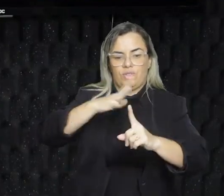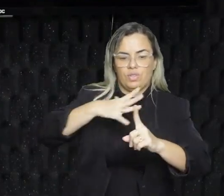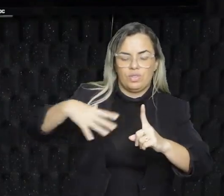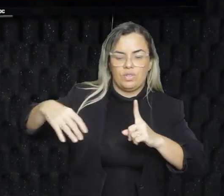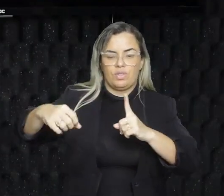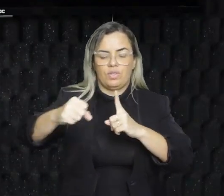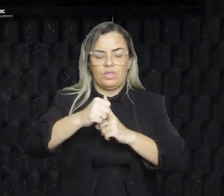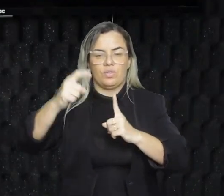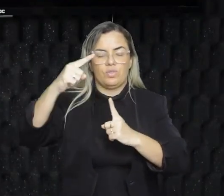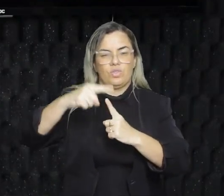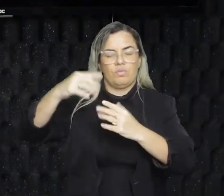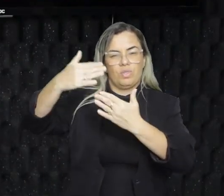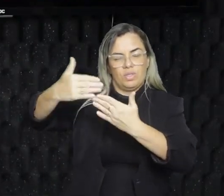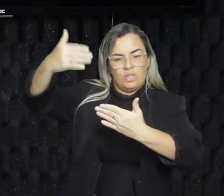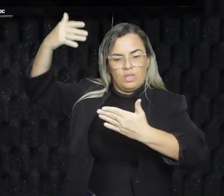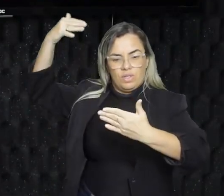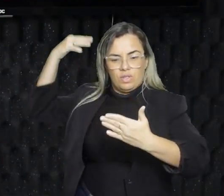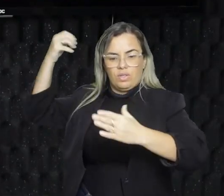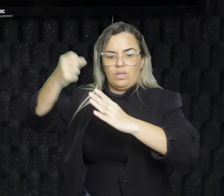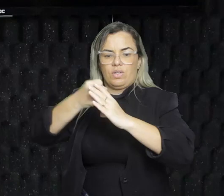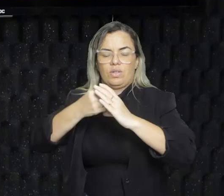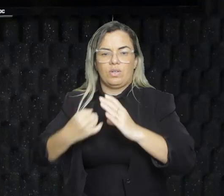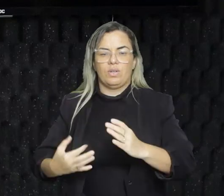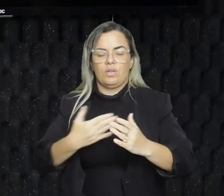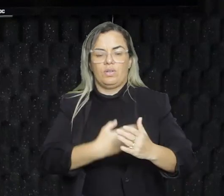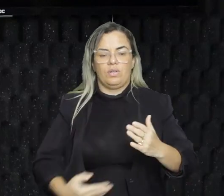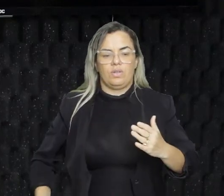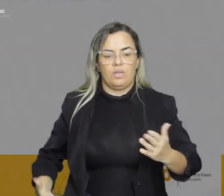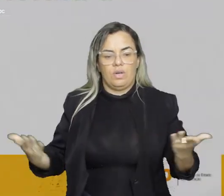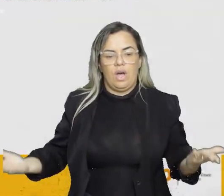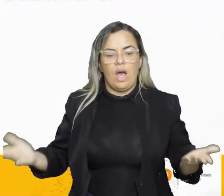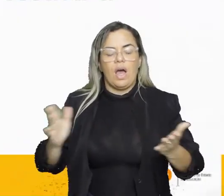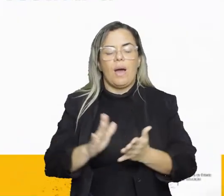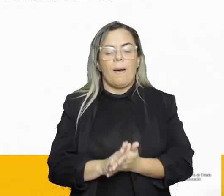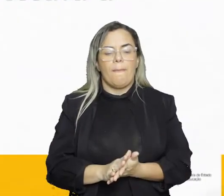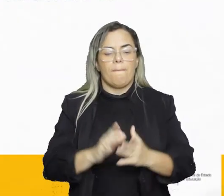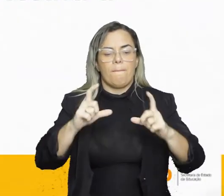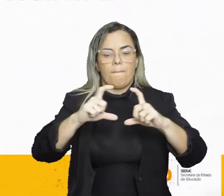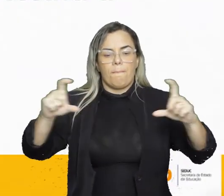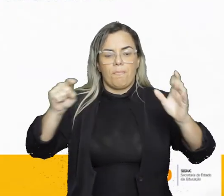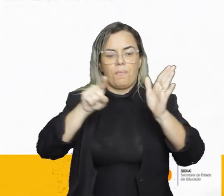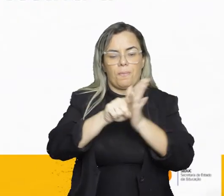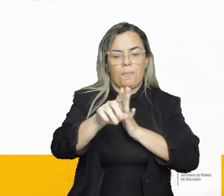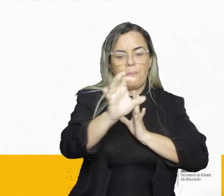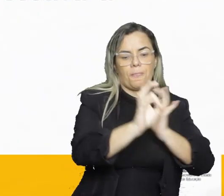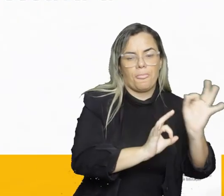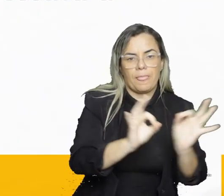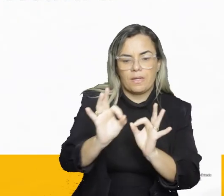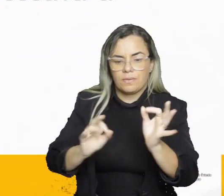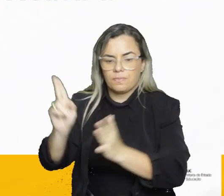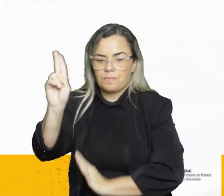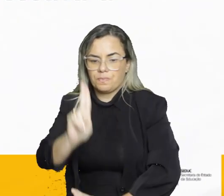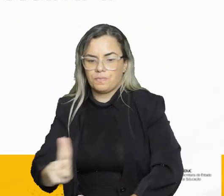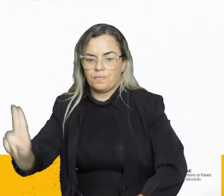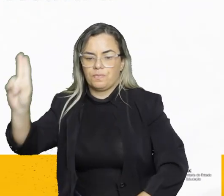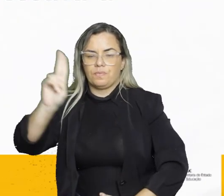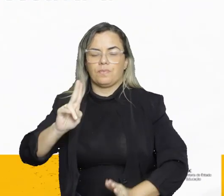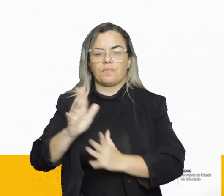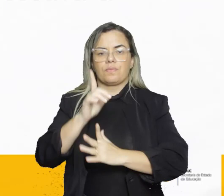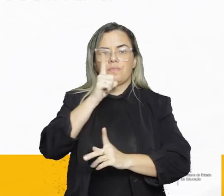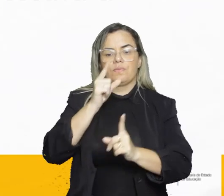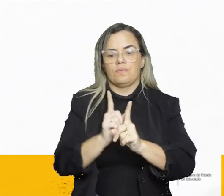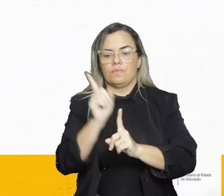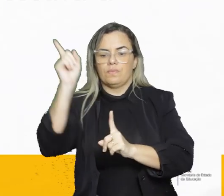regime, ou do antigo regime. Aí vem aqui o comando da questão, né? A organização dos consumidores,